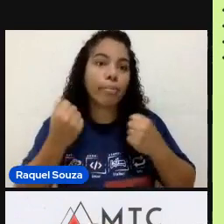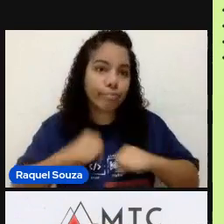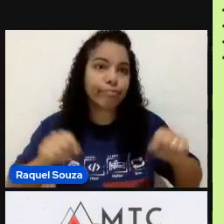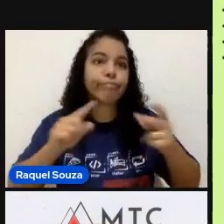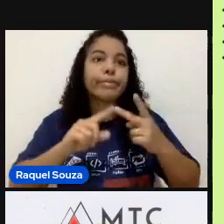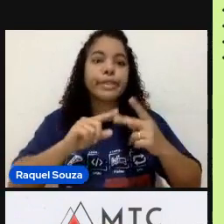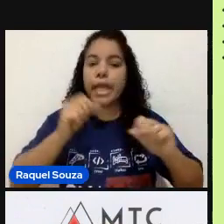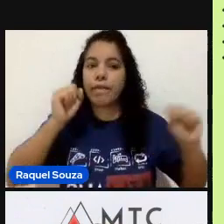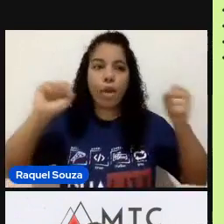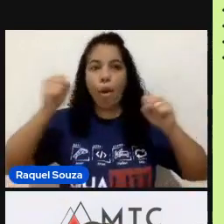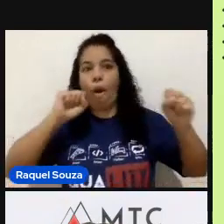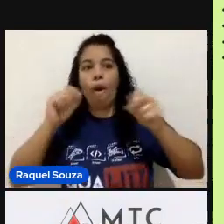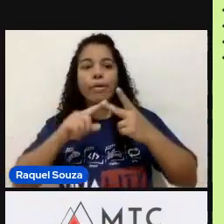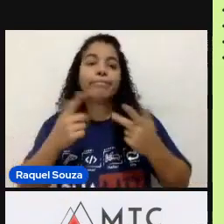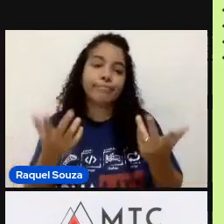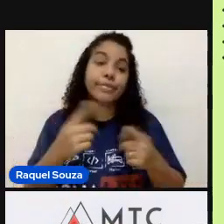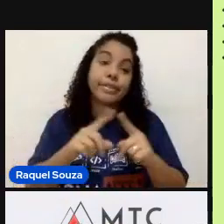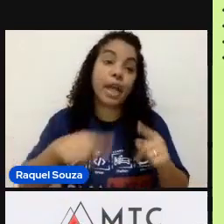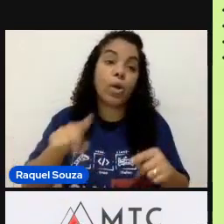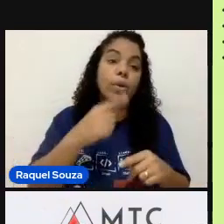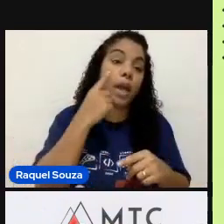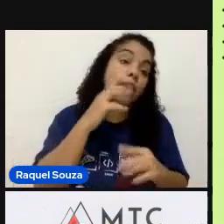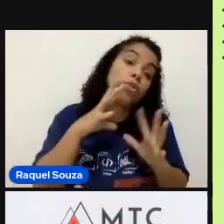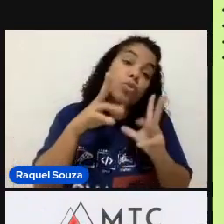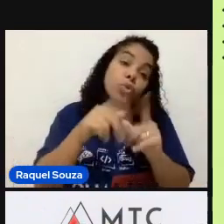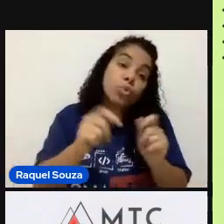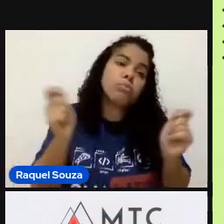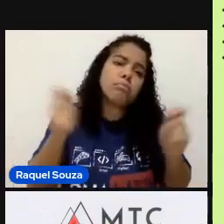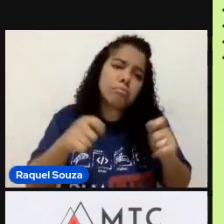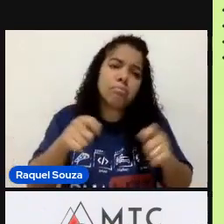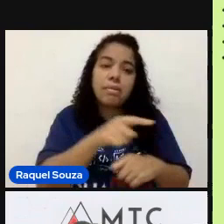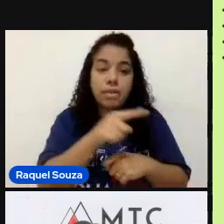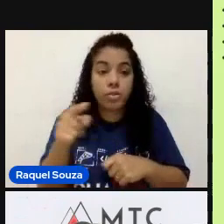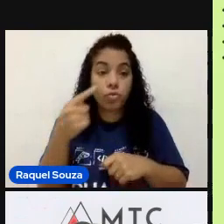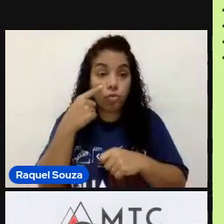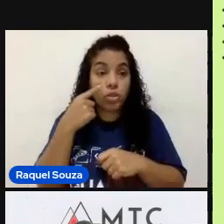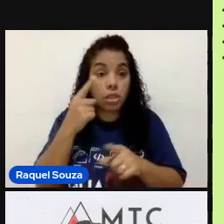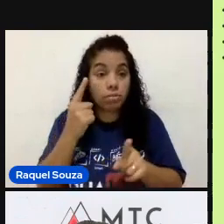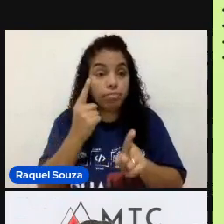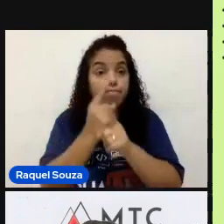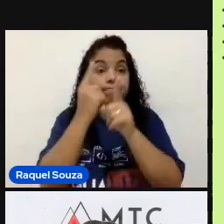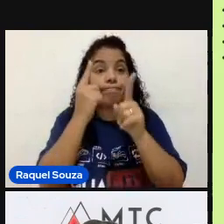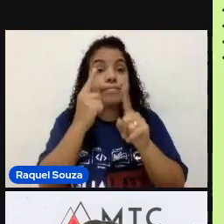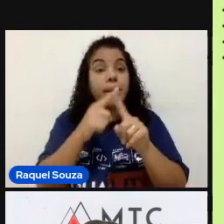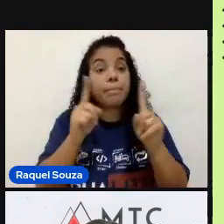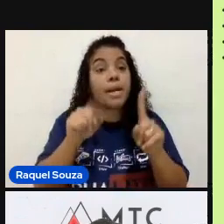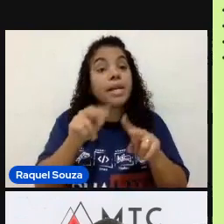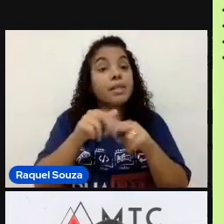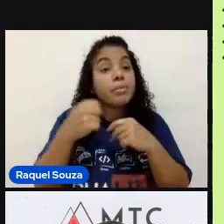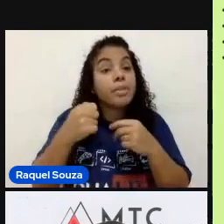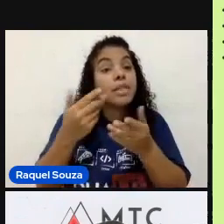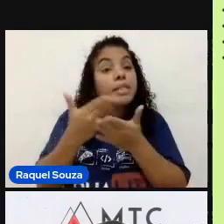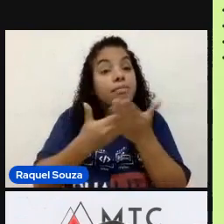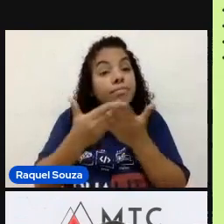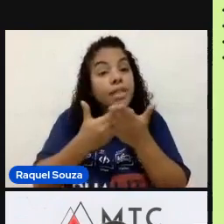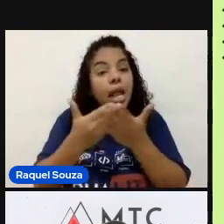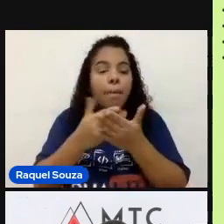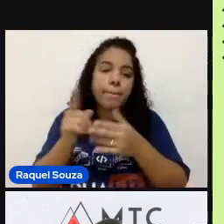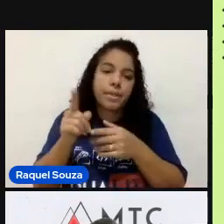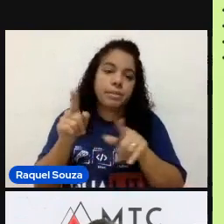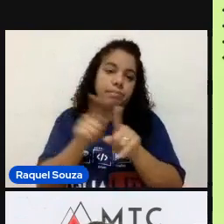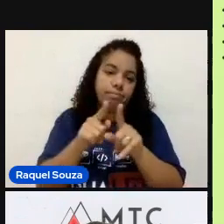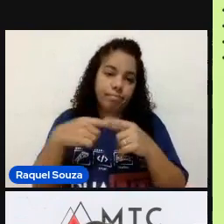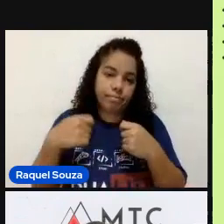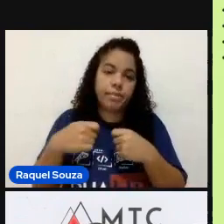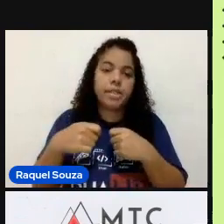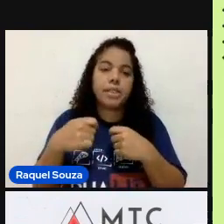imperativa. Então, tudo tem como vocês descobrirem, mas só através de terapia e psiquiatra. E